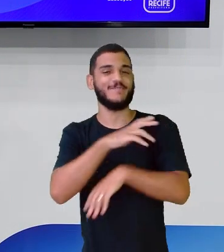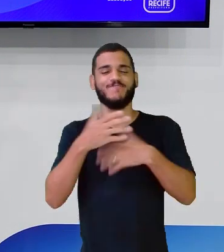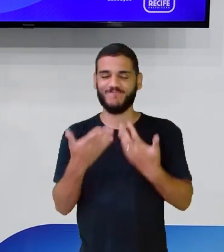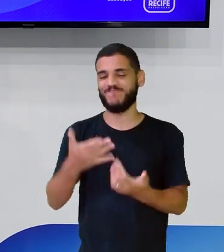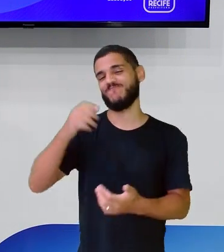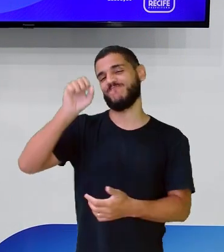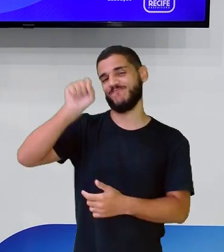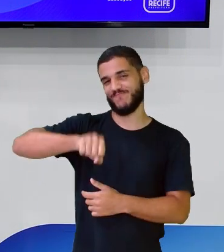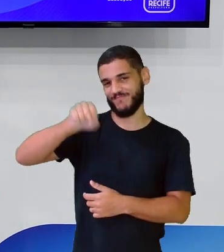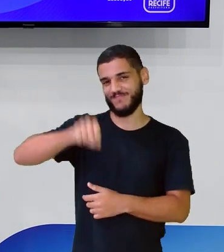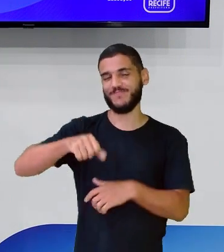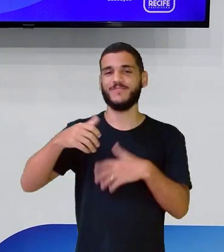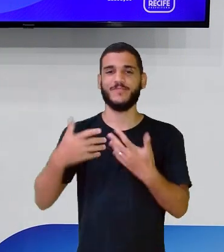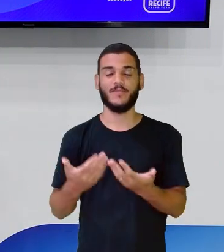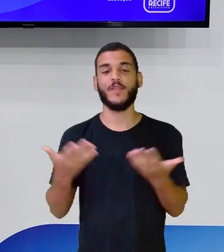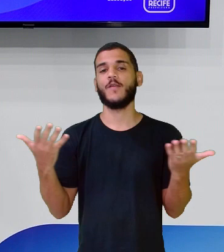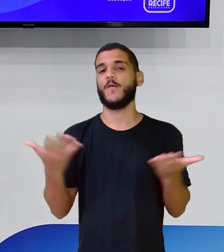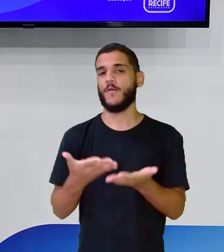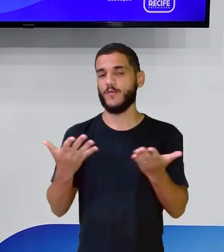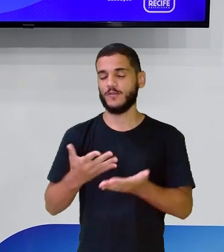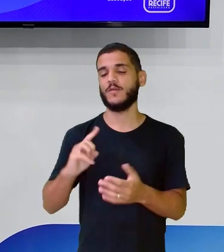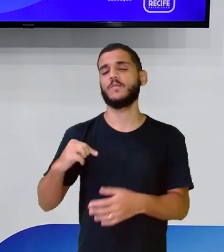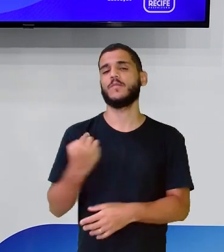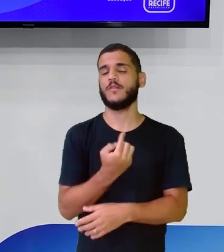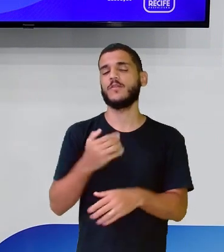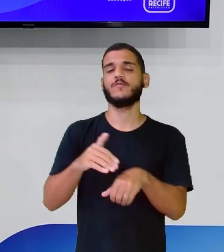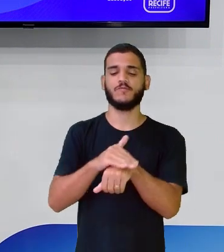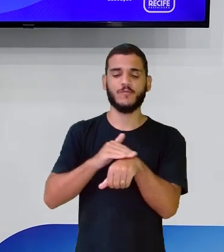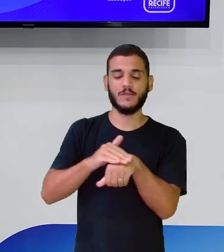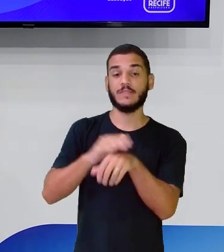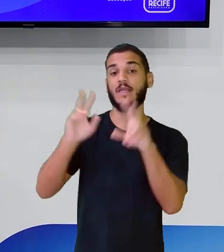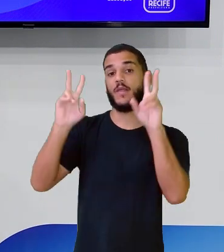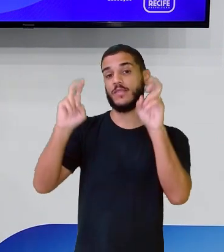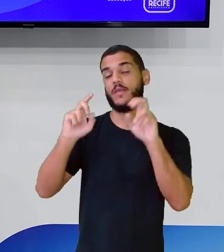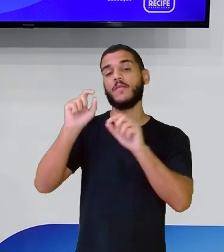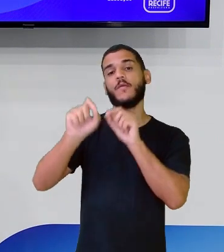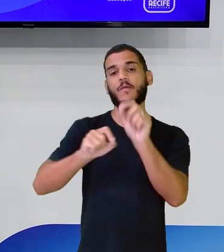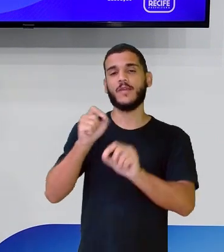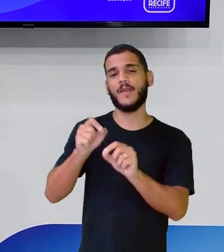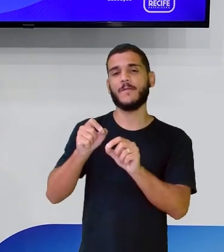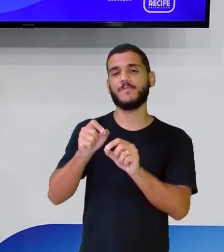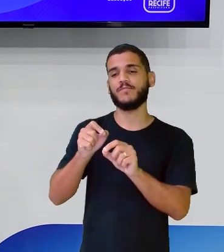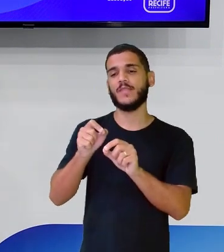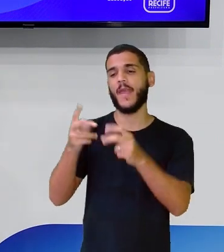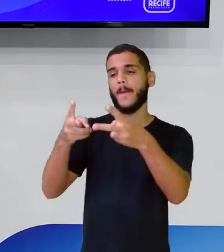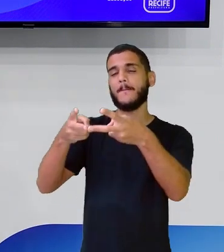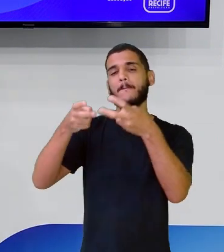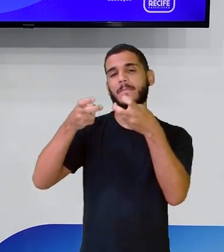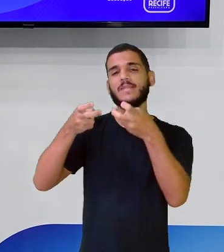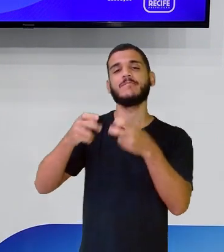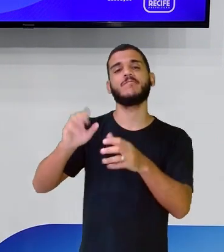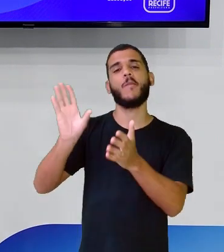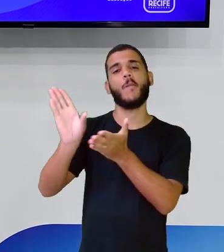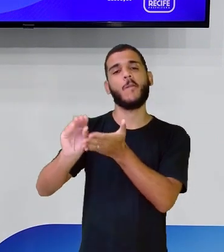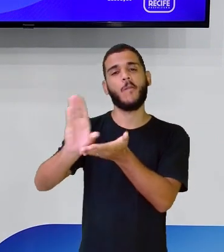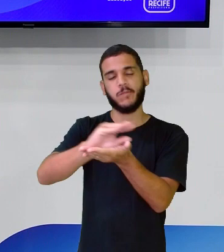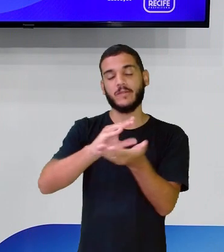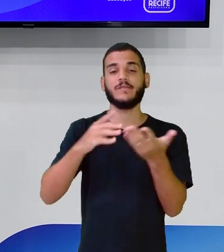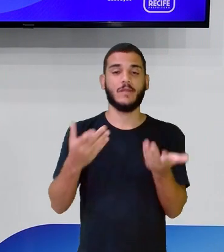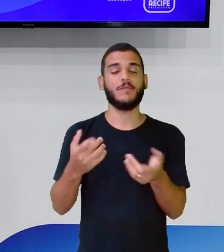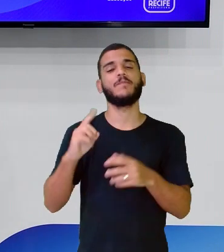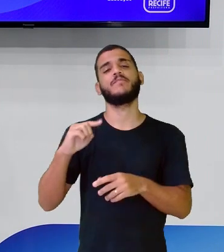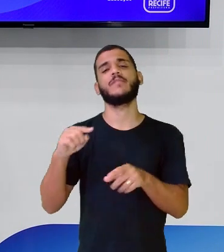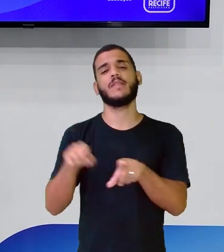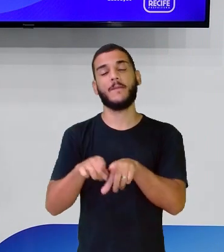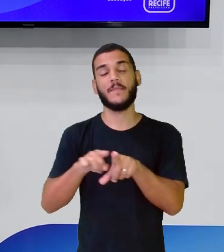isso mesmo. Hoje a gente vai conversar sobre interpretação de dados, isso mesmo. Eu trouxe um